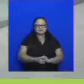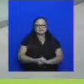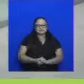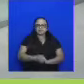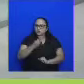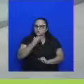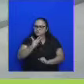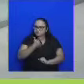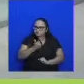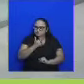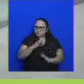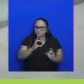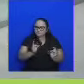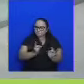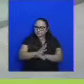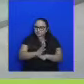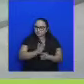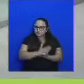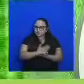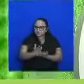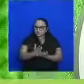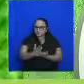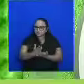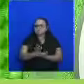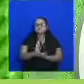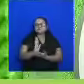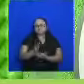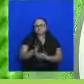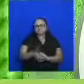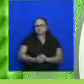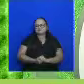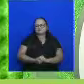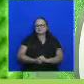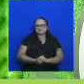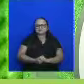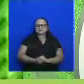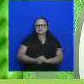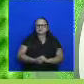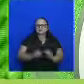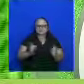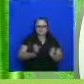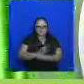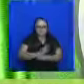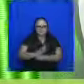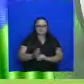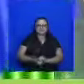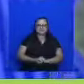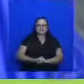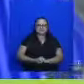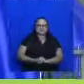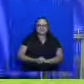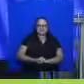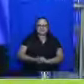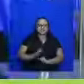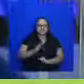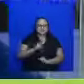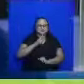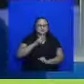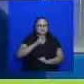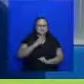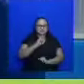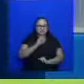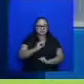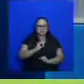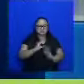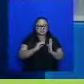Muito bem, tudo pronto, vamos começar. Bolas posicionadas, valendo! E já temos as